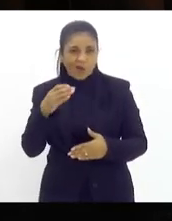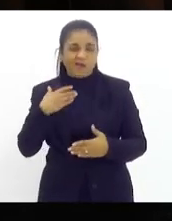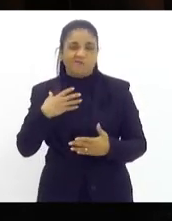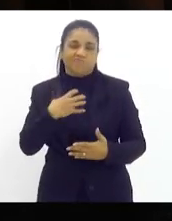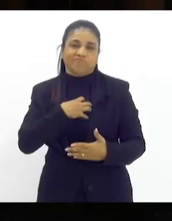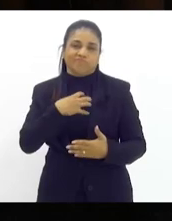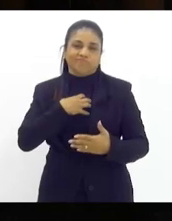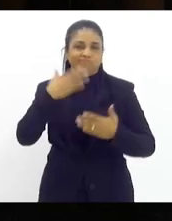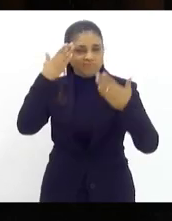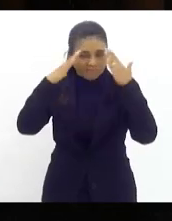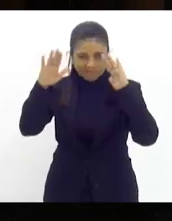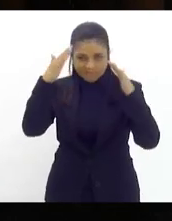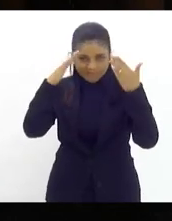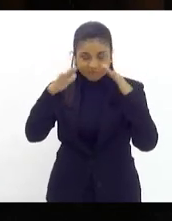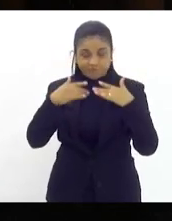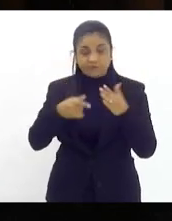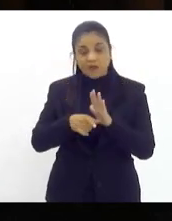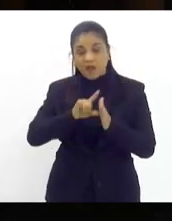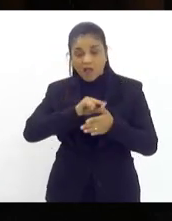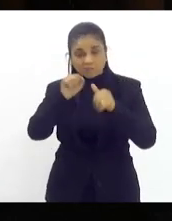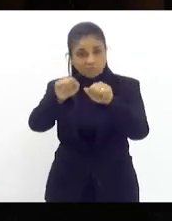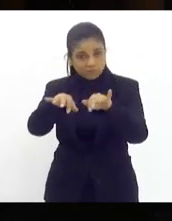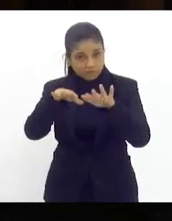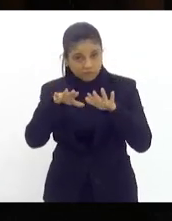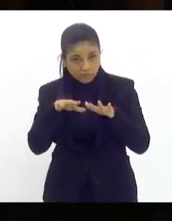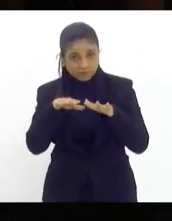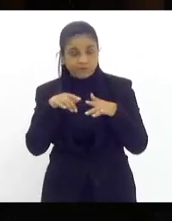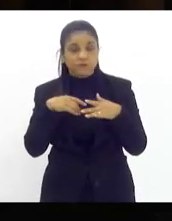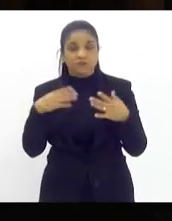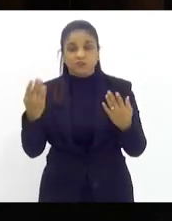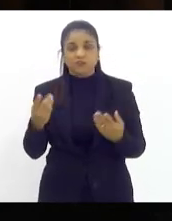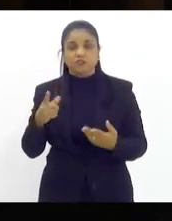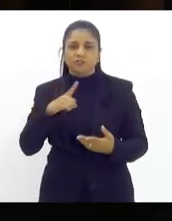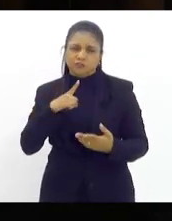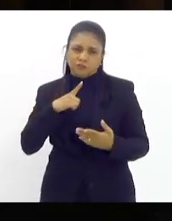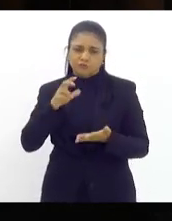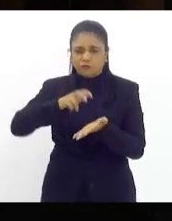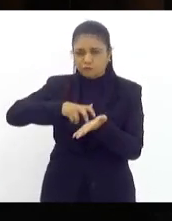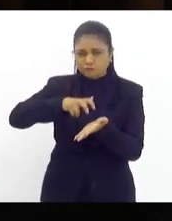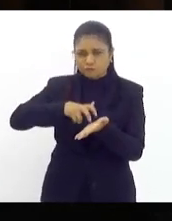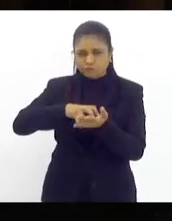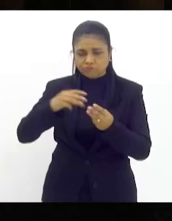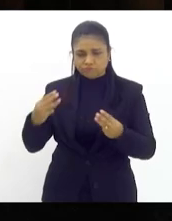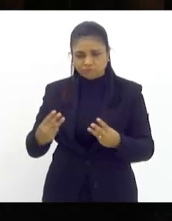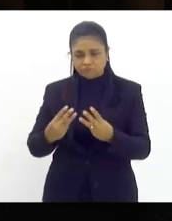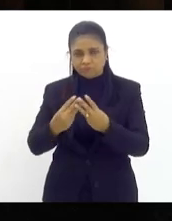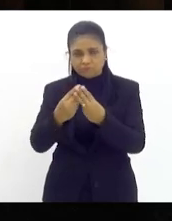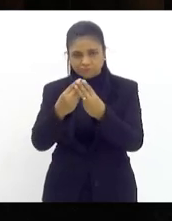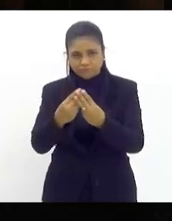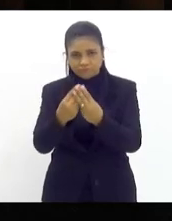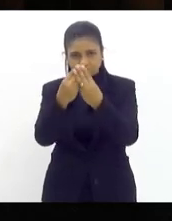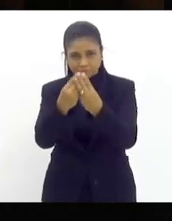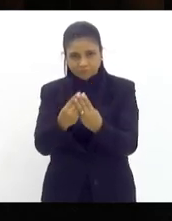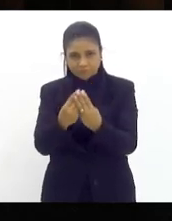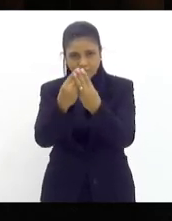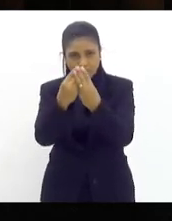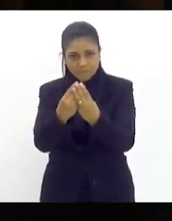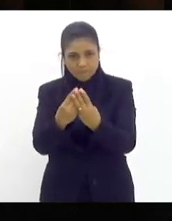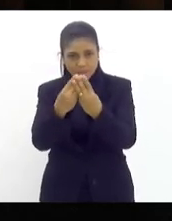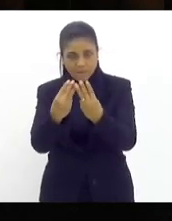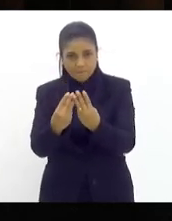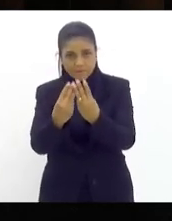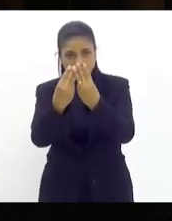da nossa sessão para dizer que nós tivemos uma santa missa agora foi celebrada no vigésimo primeiro andar foi também muito bonita